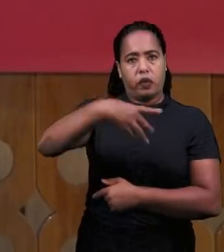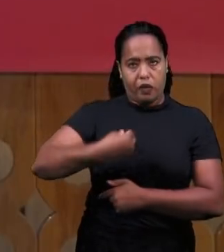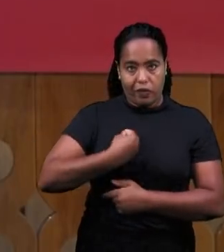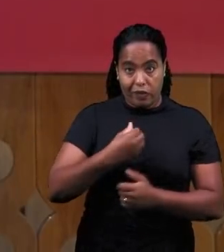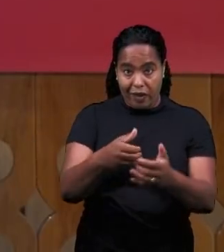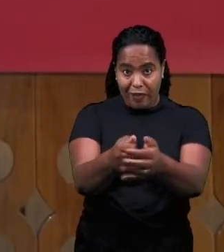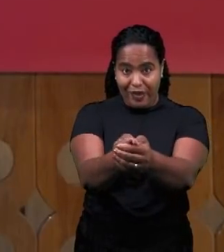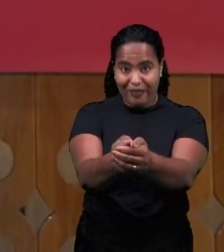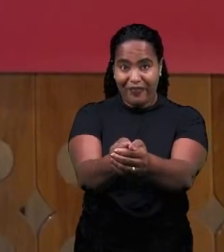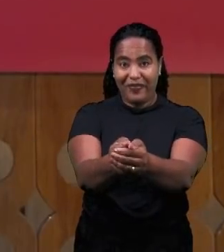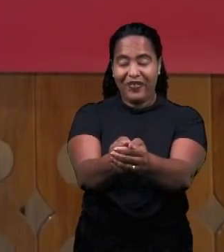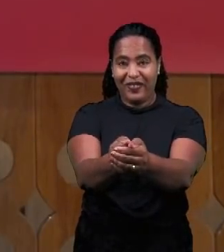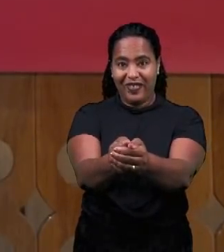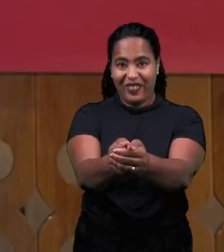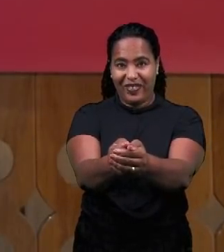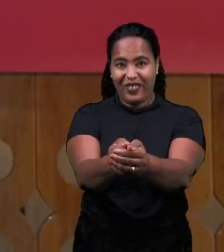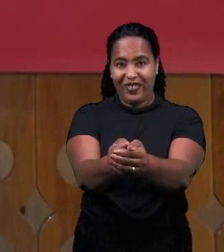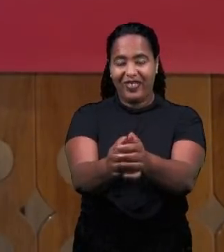Amém?